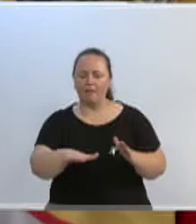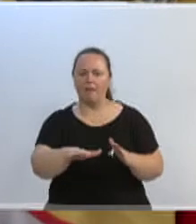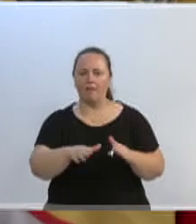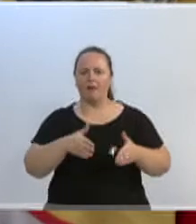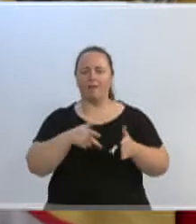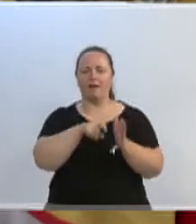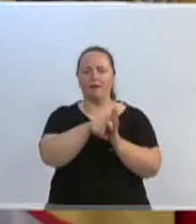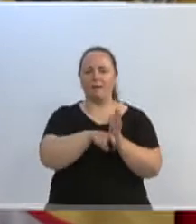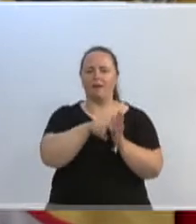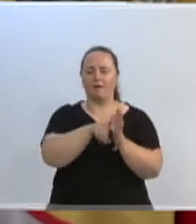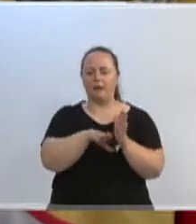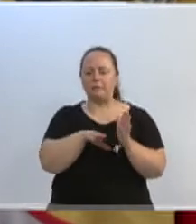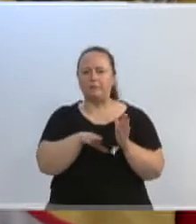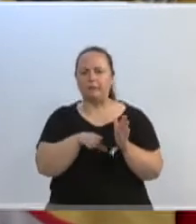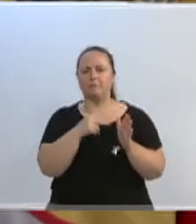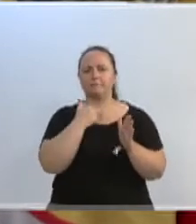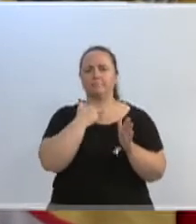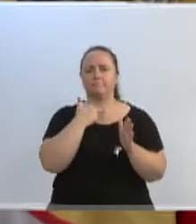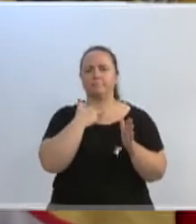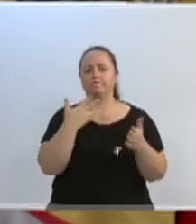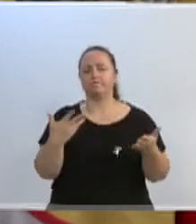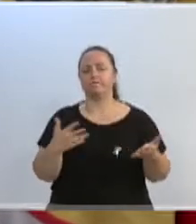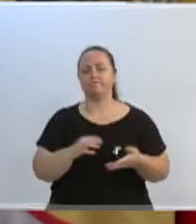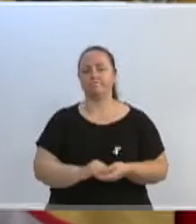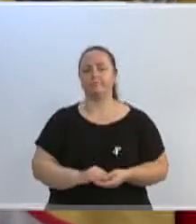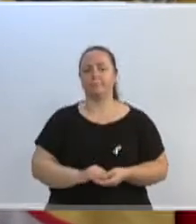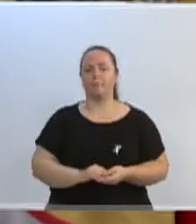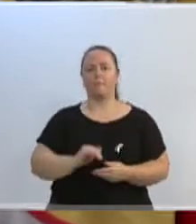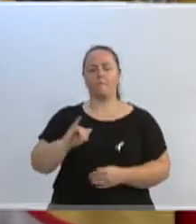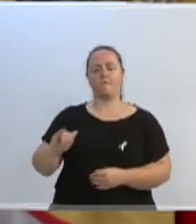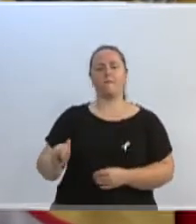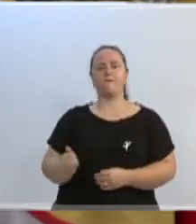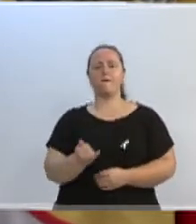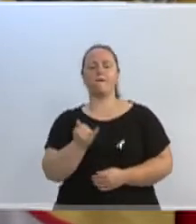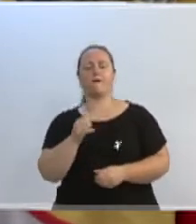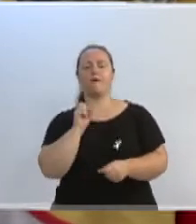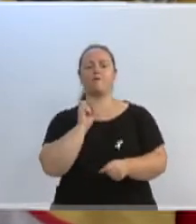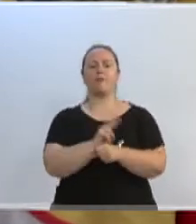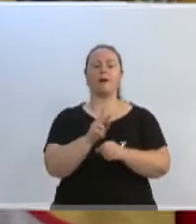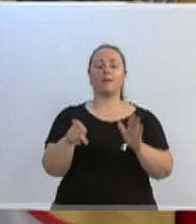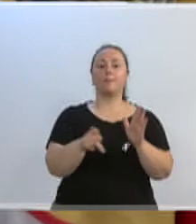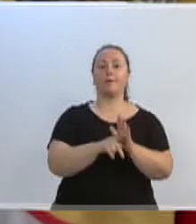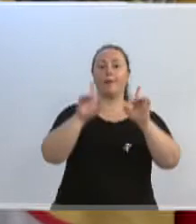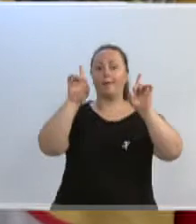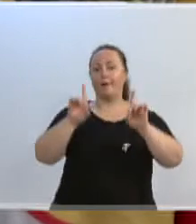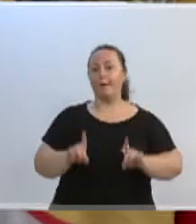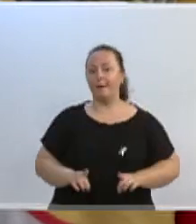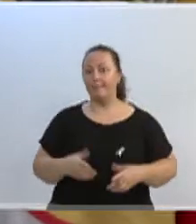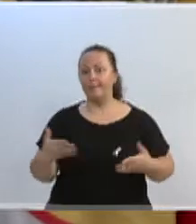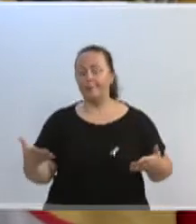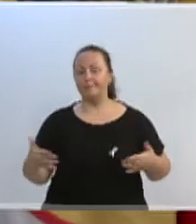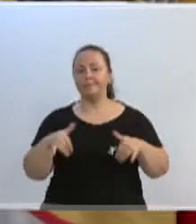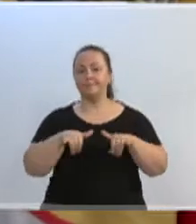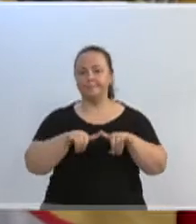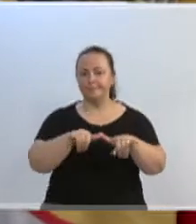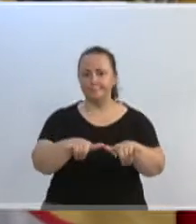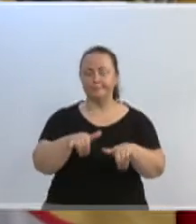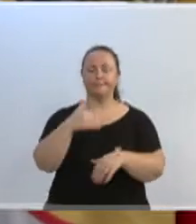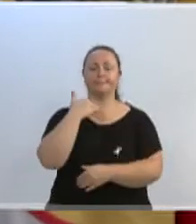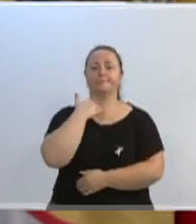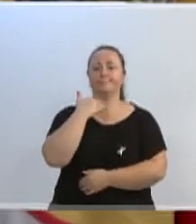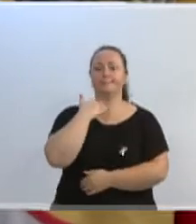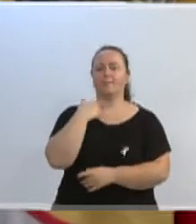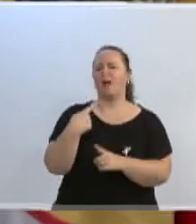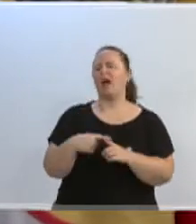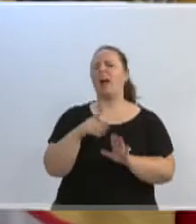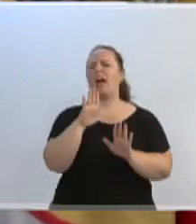ainda se utilizam de vagas de deficientes nos supermercados, nos bancos, porque vai ser